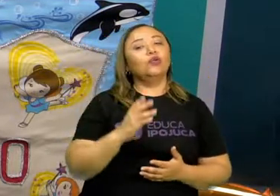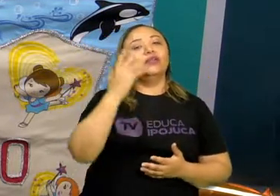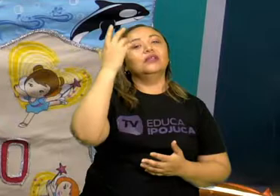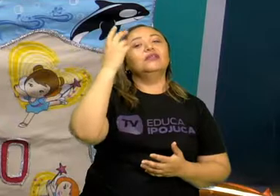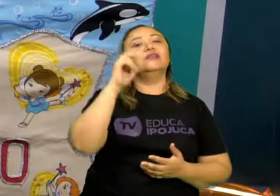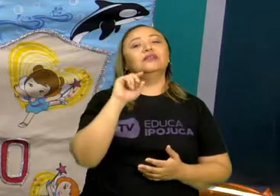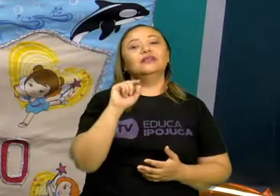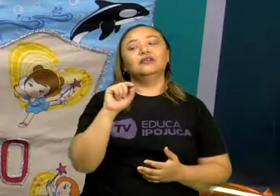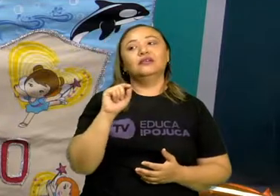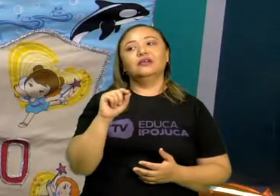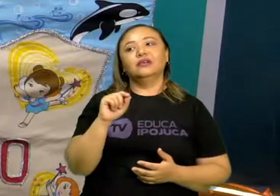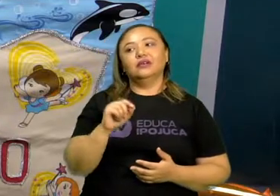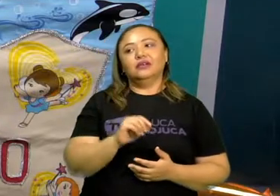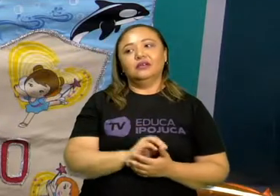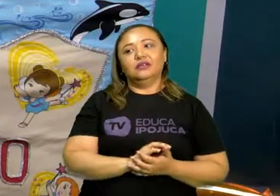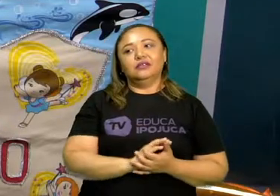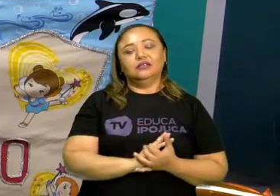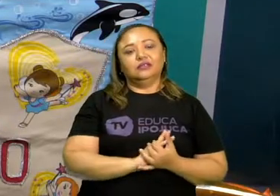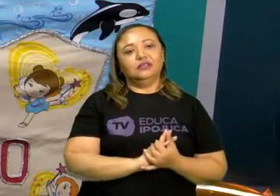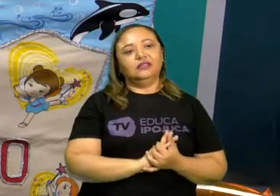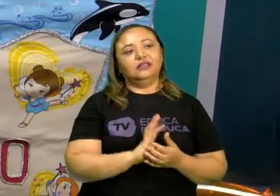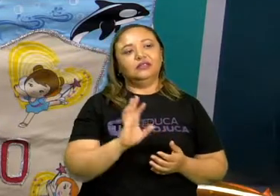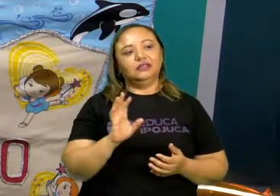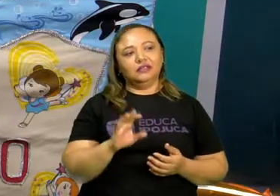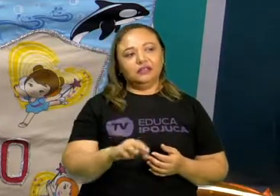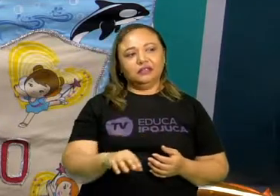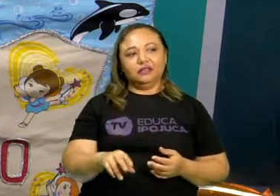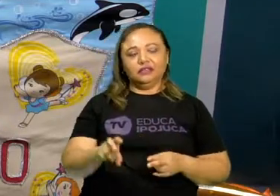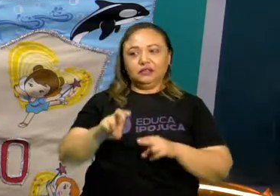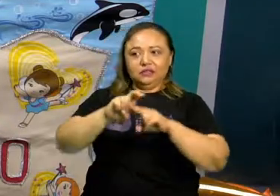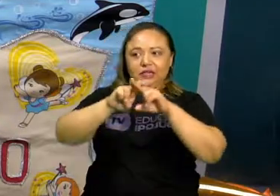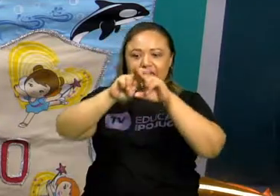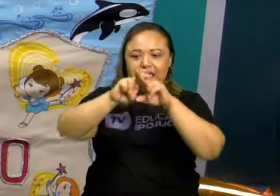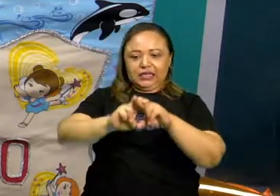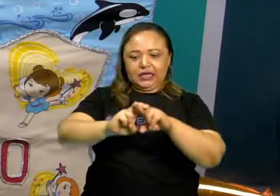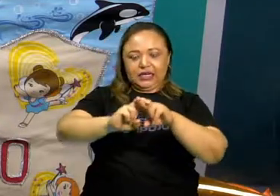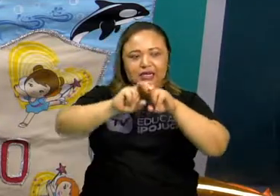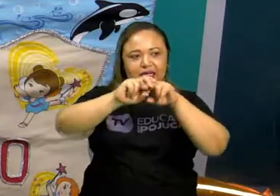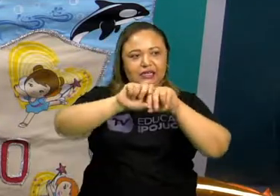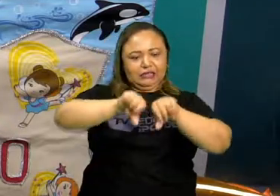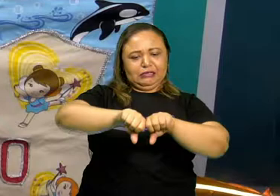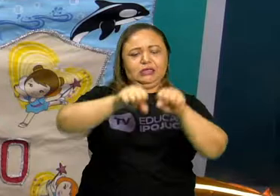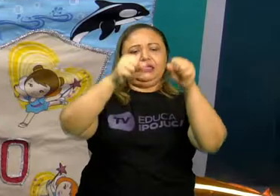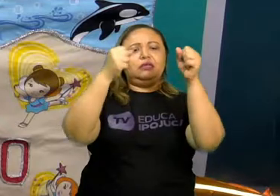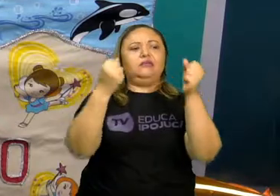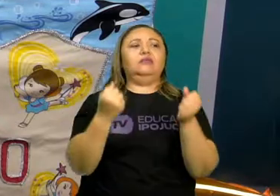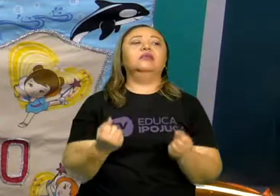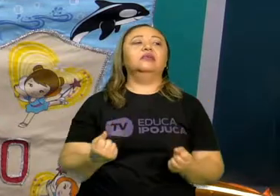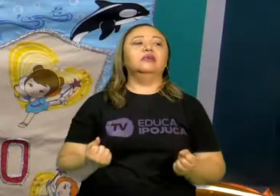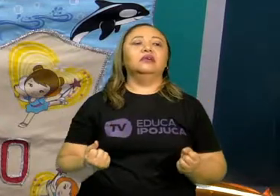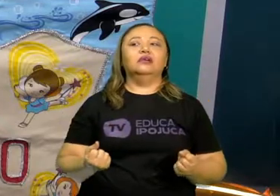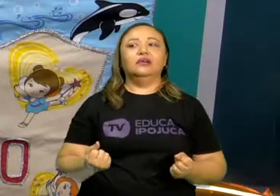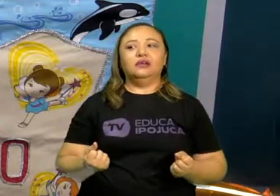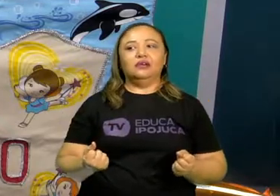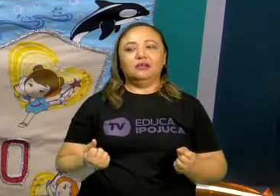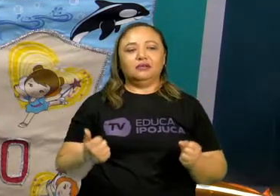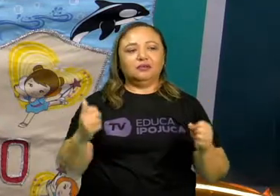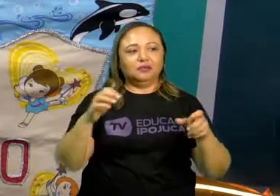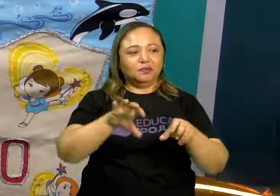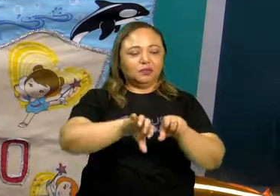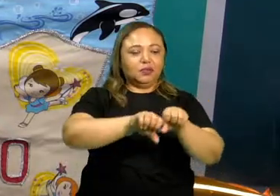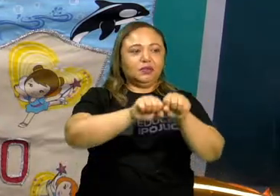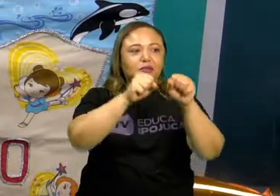Mas ela só quer as coisas do bebê. Tu não sabe. A cadeira quebrou, Leiturinha. Quebrou? Isso quebrou.